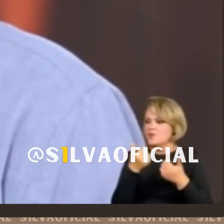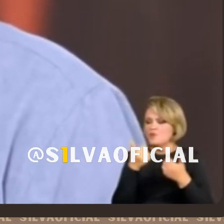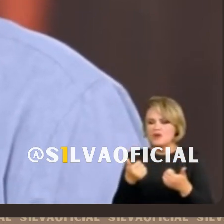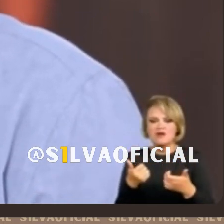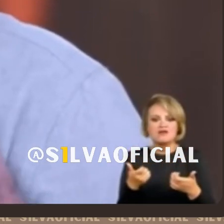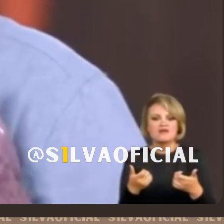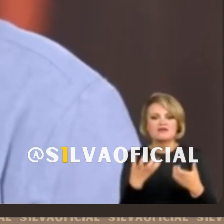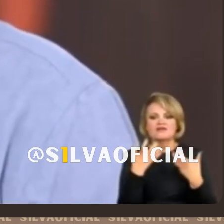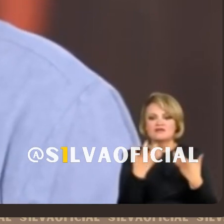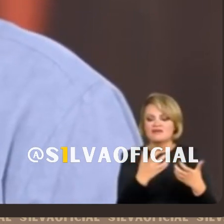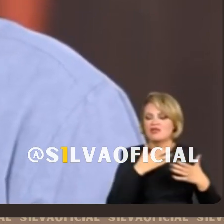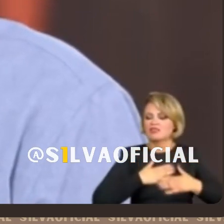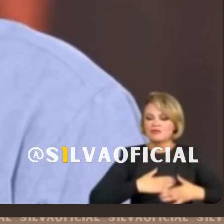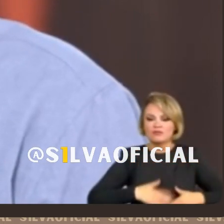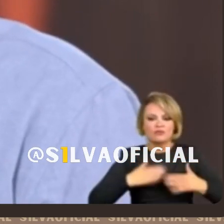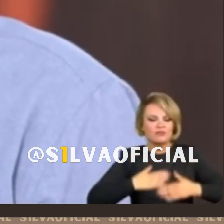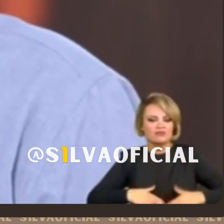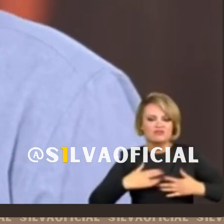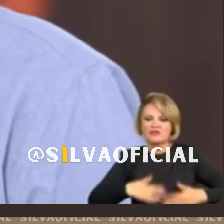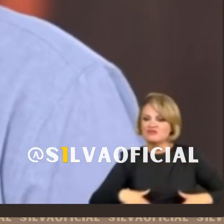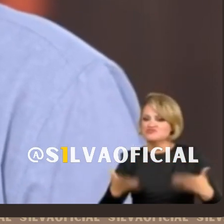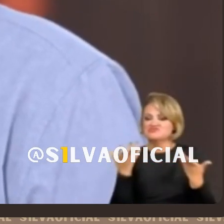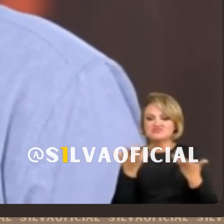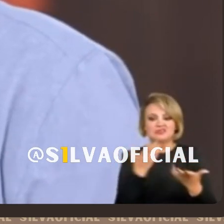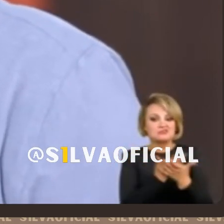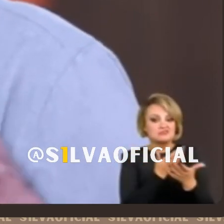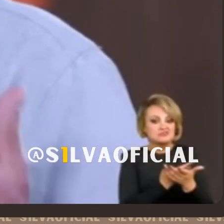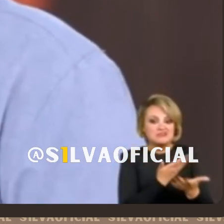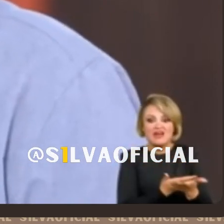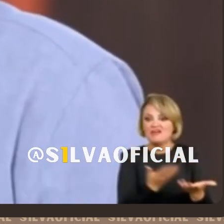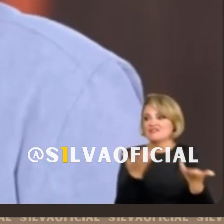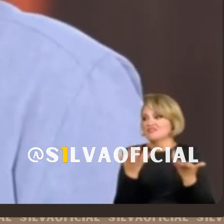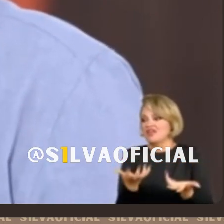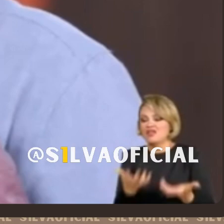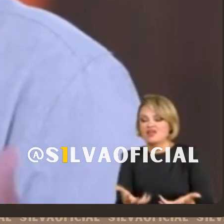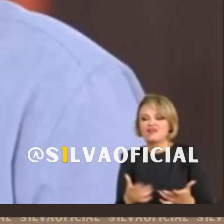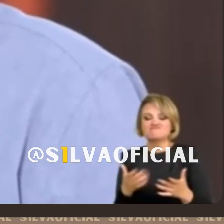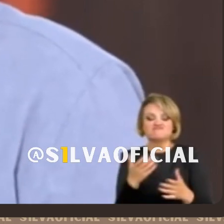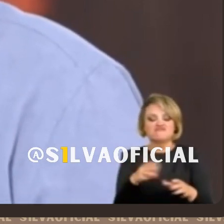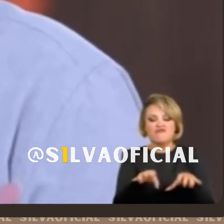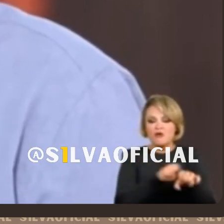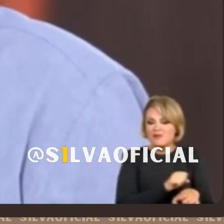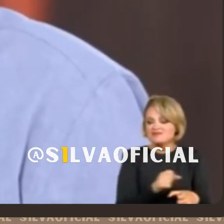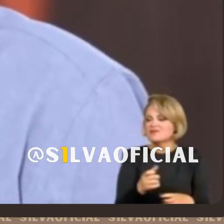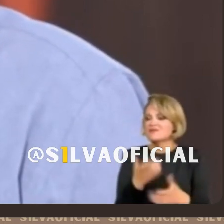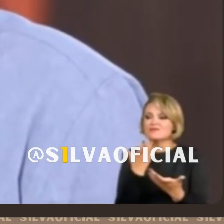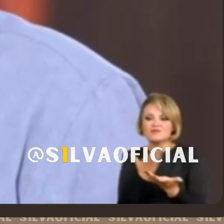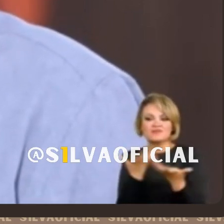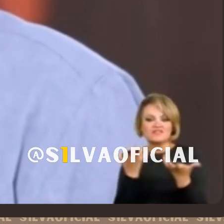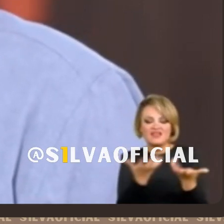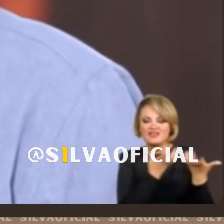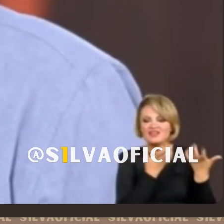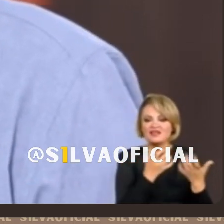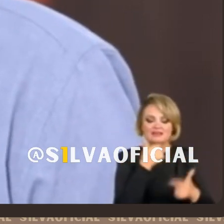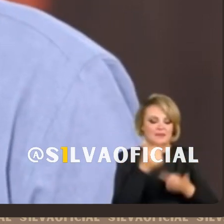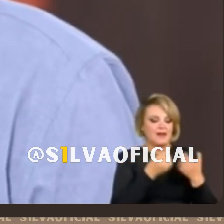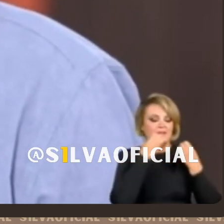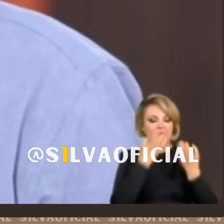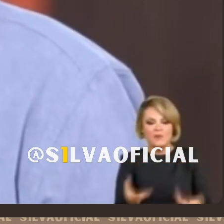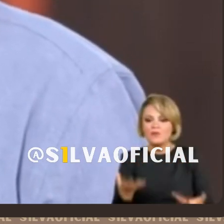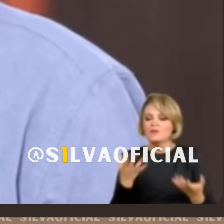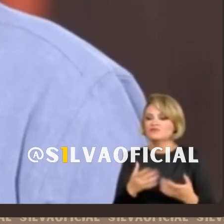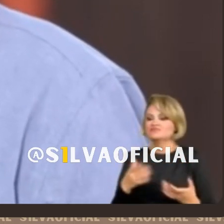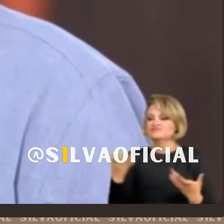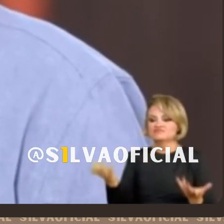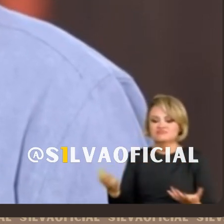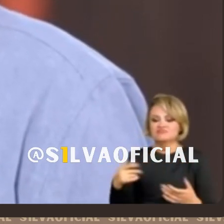estudar o seu filho. Todo mundo quer formar o seu filho. Todo mundo sonha um bom emprego para o seu filho, para o seu marido, para a sua mulher. Então é esse